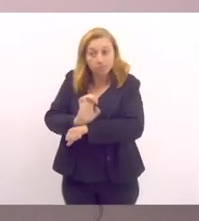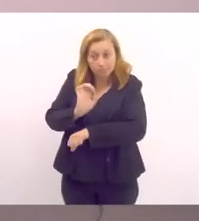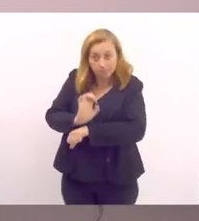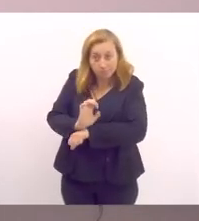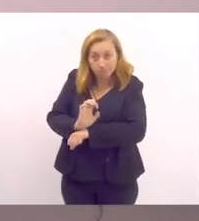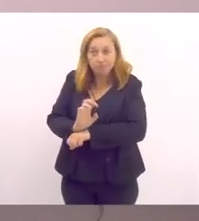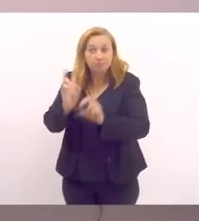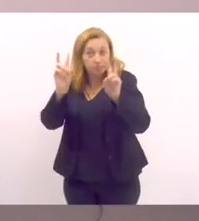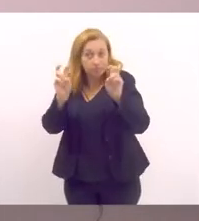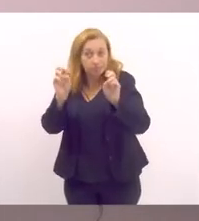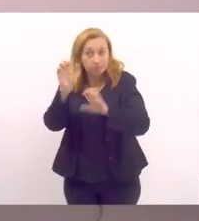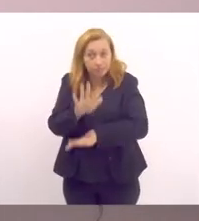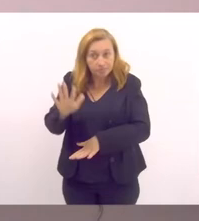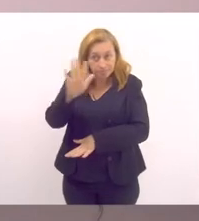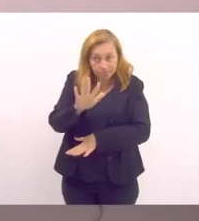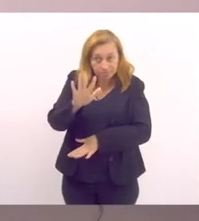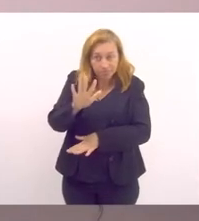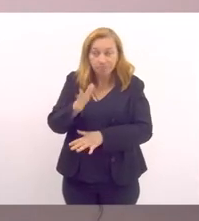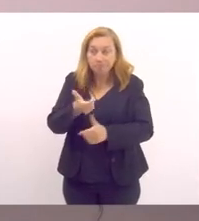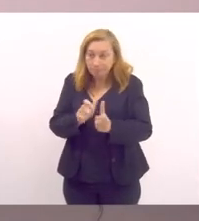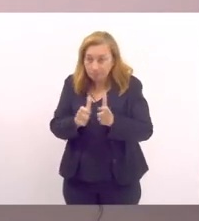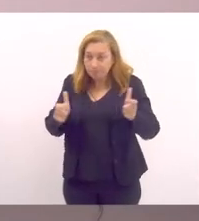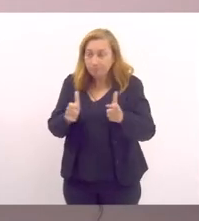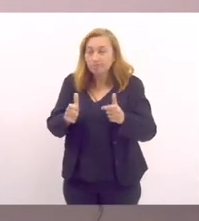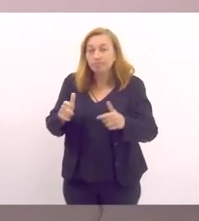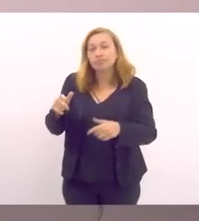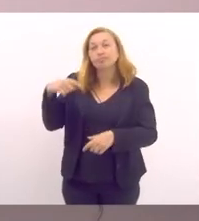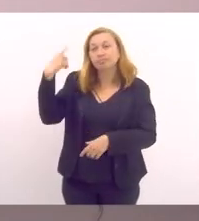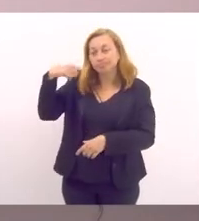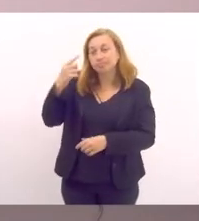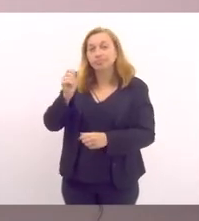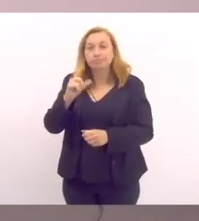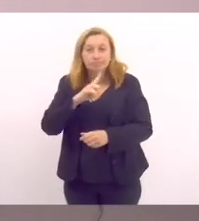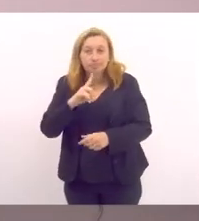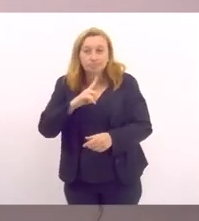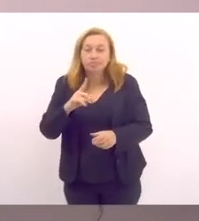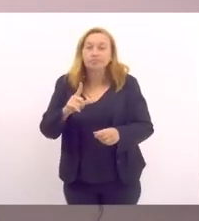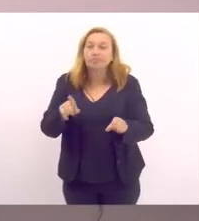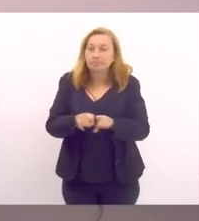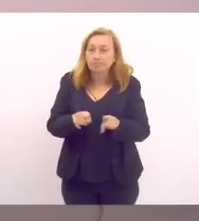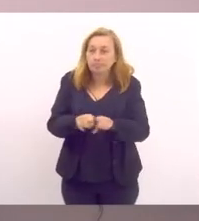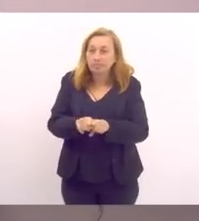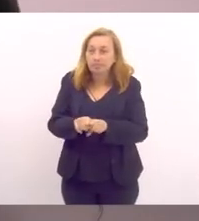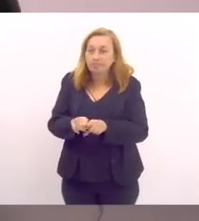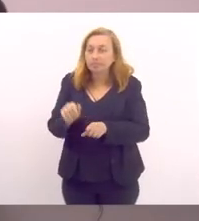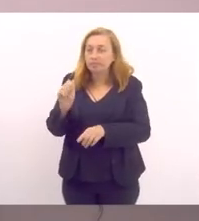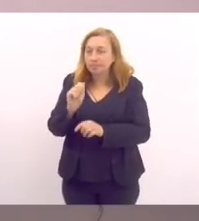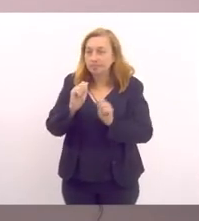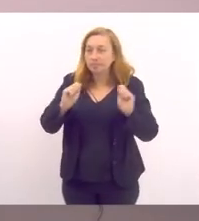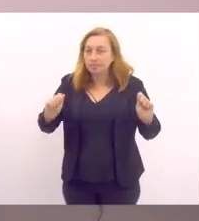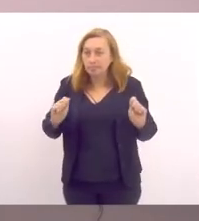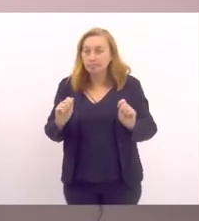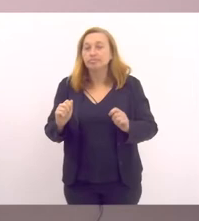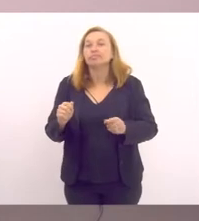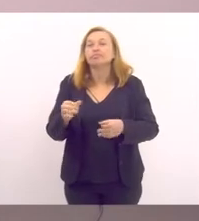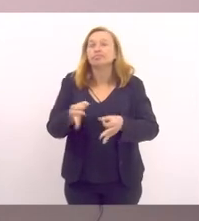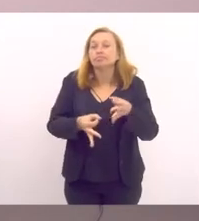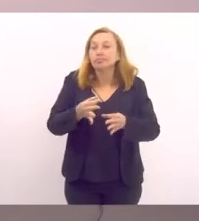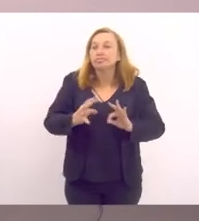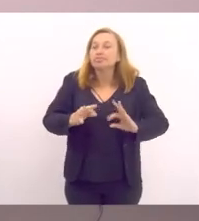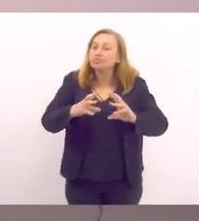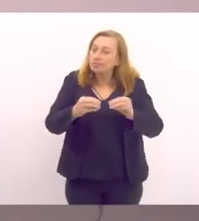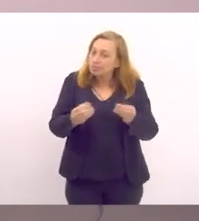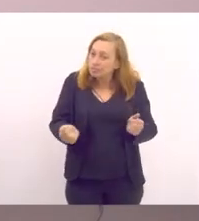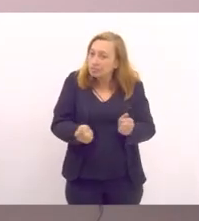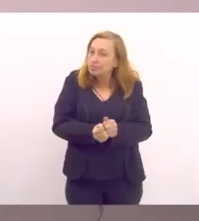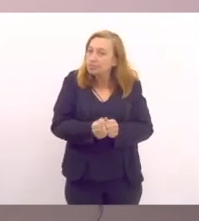com os assuntos gerais, de maiores advogados competentes que tomam conta, e tem as assessorias jurídicas junto ao secretário, que todos funcionam todos junto ali